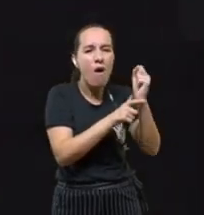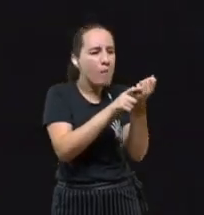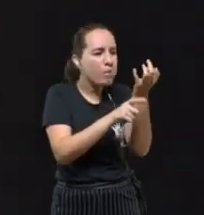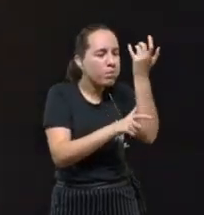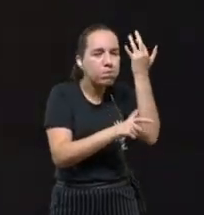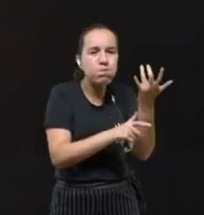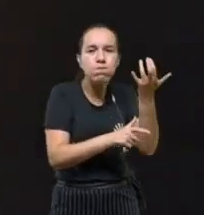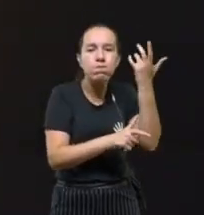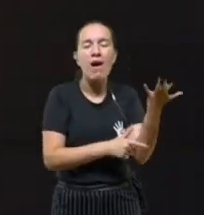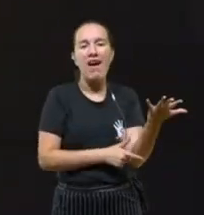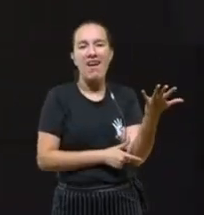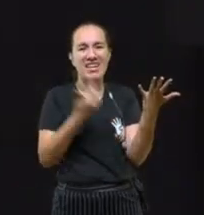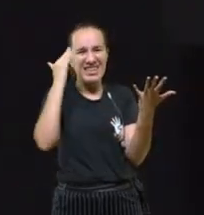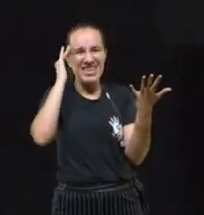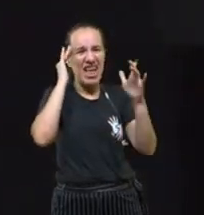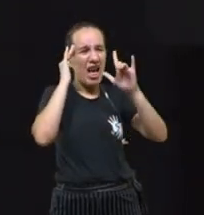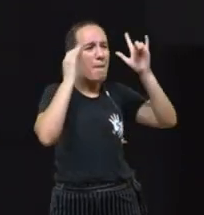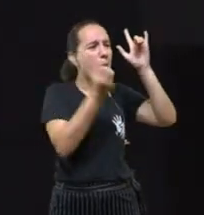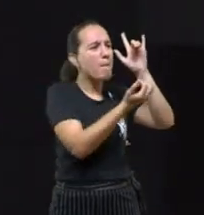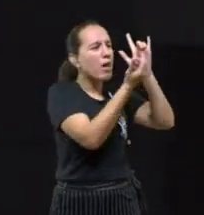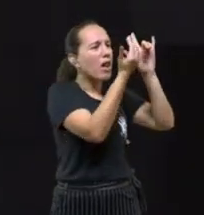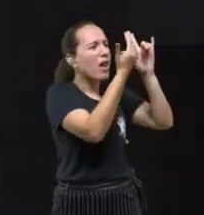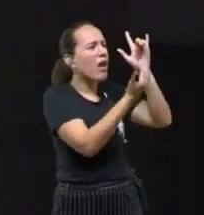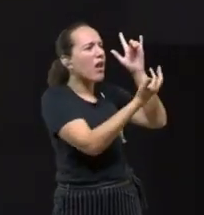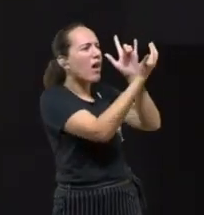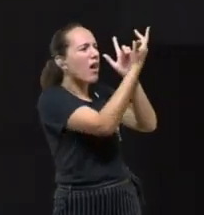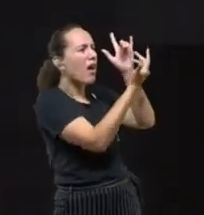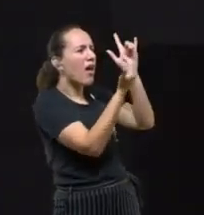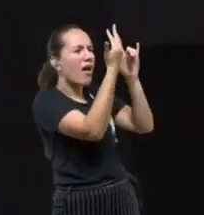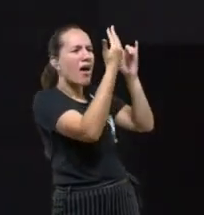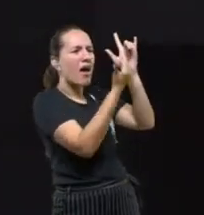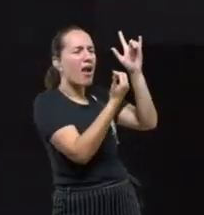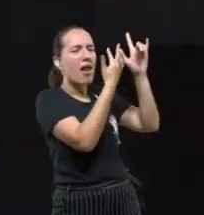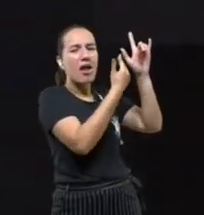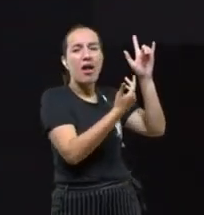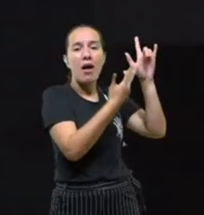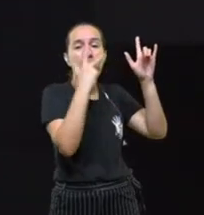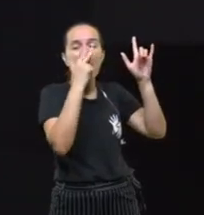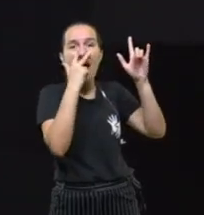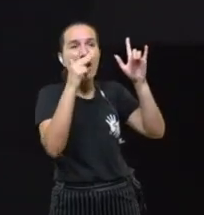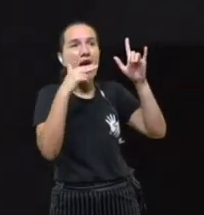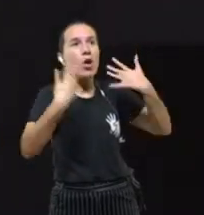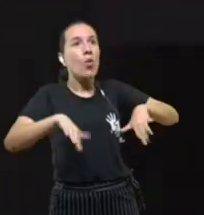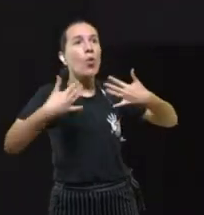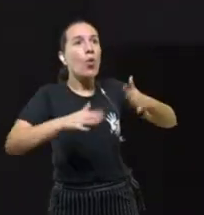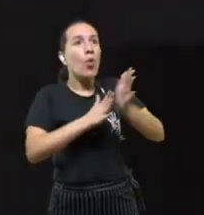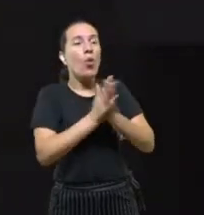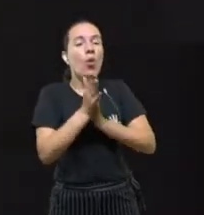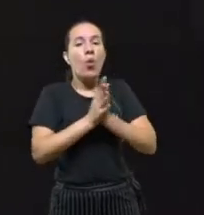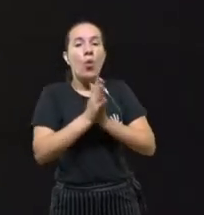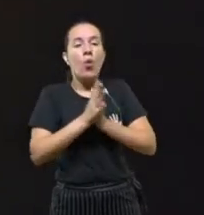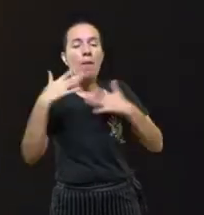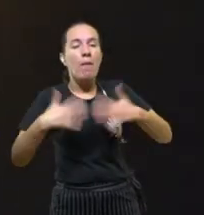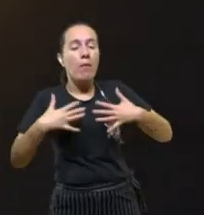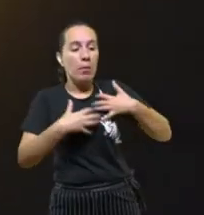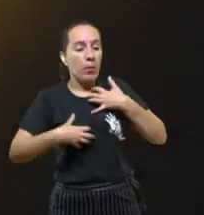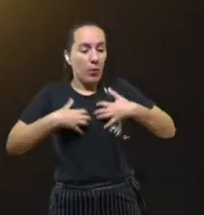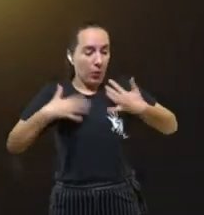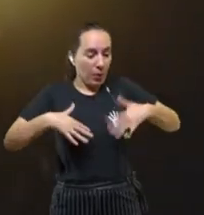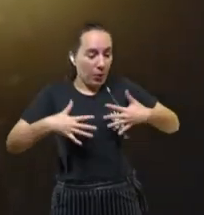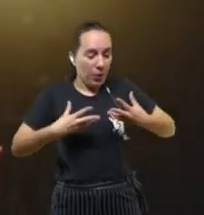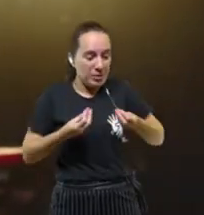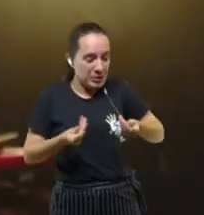um fogo, sabe, um amor completo, um amor de todo o coração. É por isso que